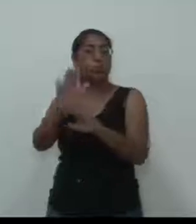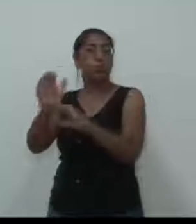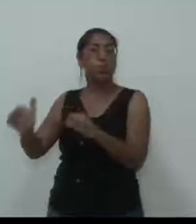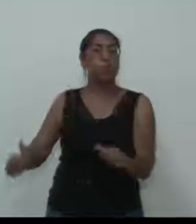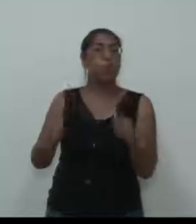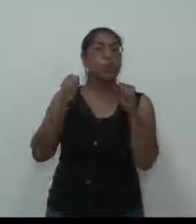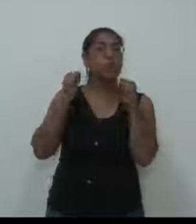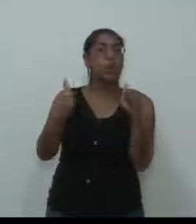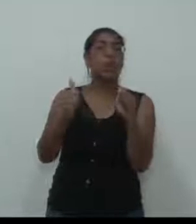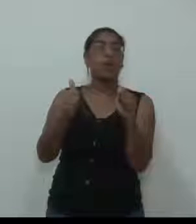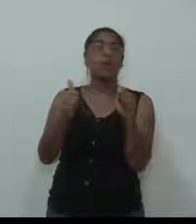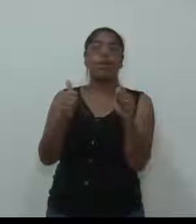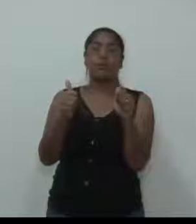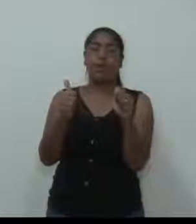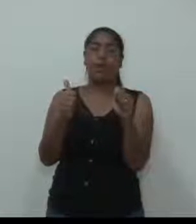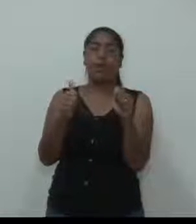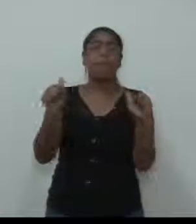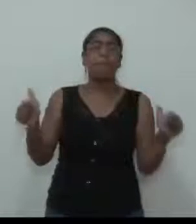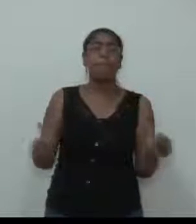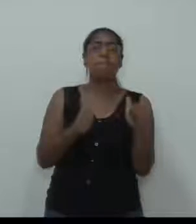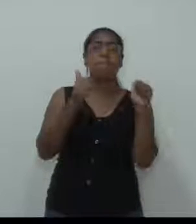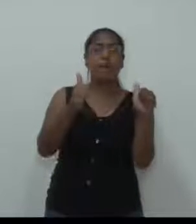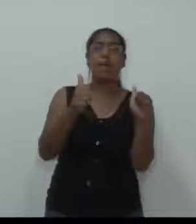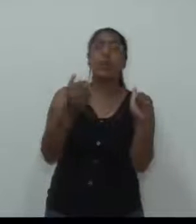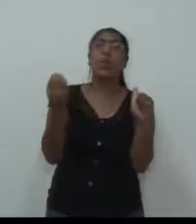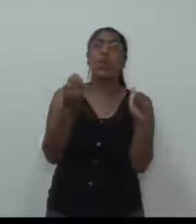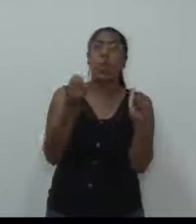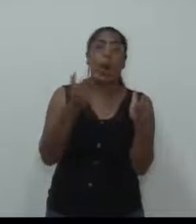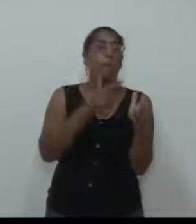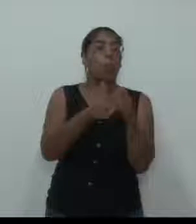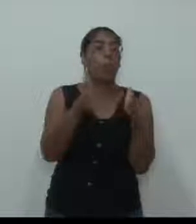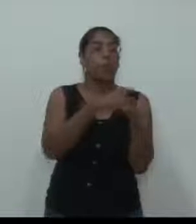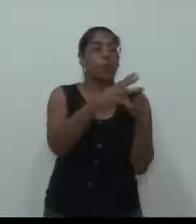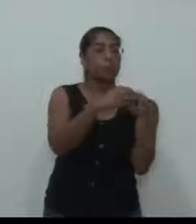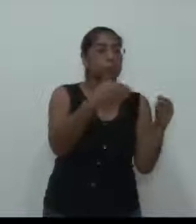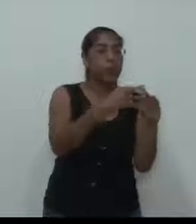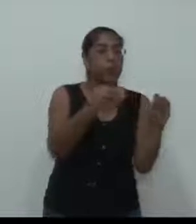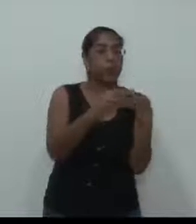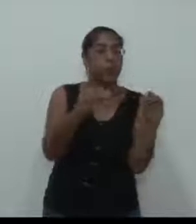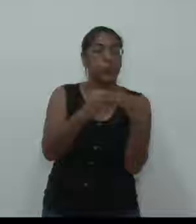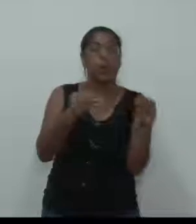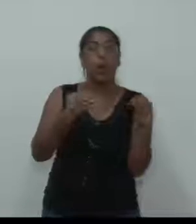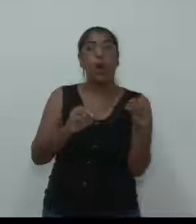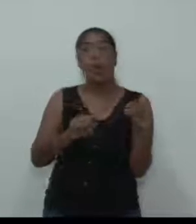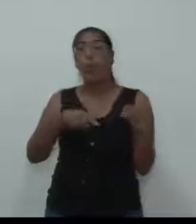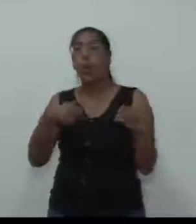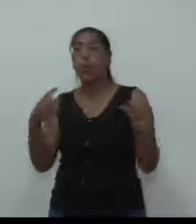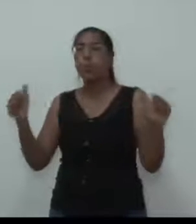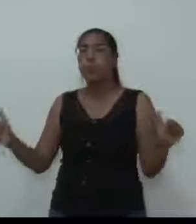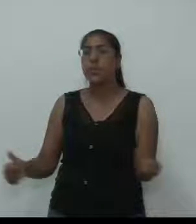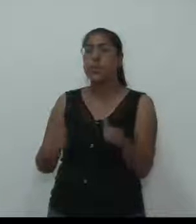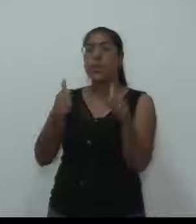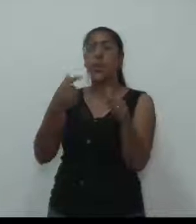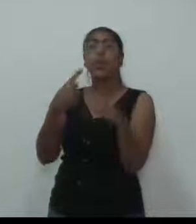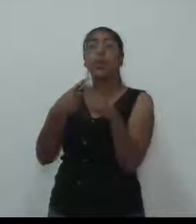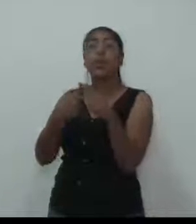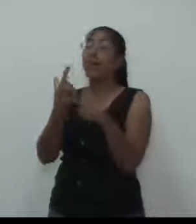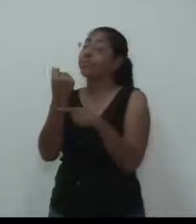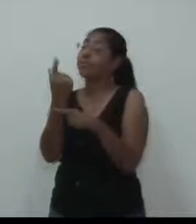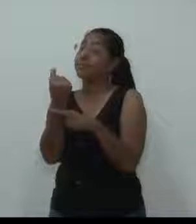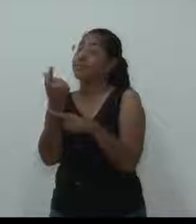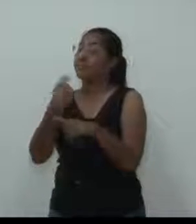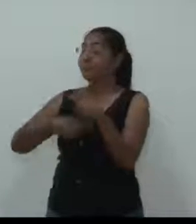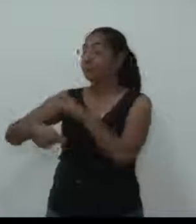eficiente. Eficaz a ponto de resolver o problema diretamente e eficiente da maneira mais barata possível, mais